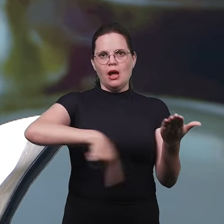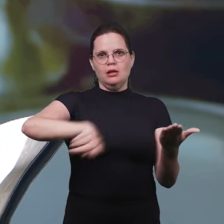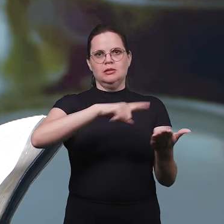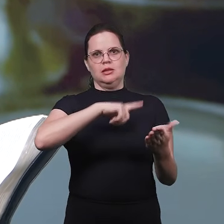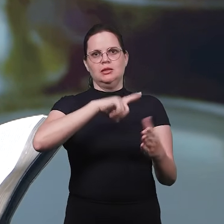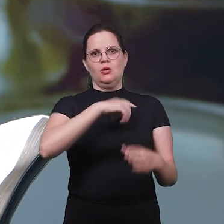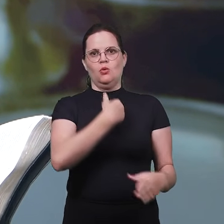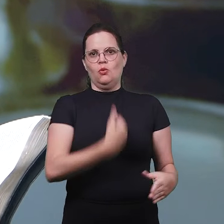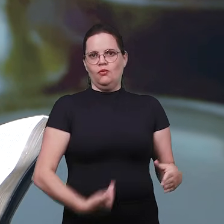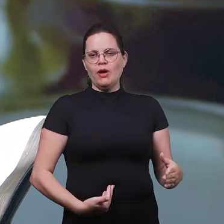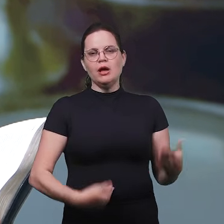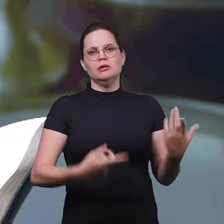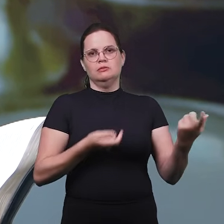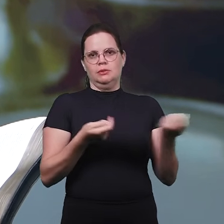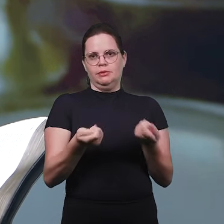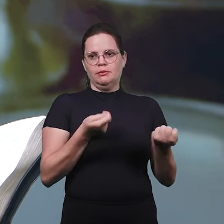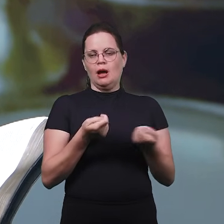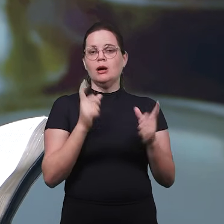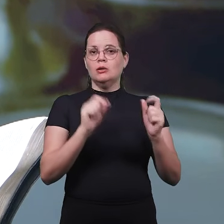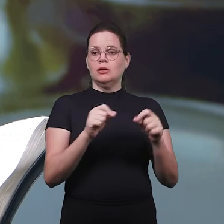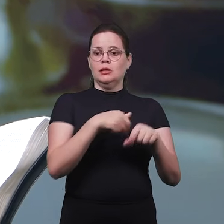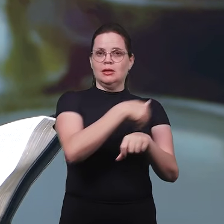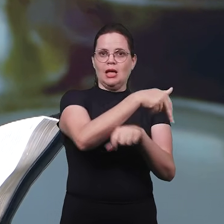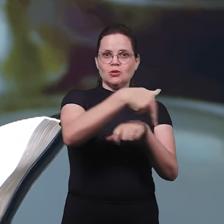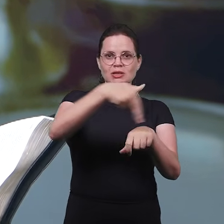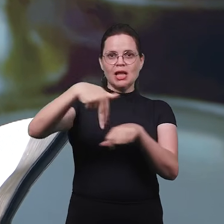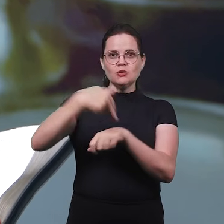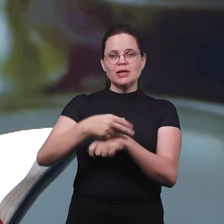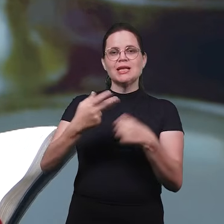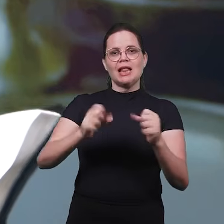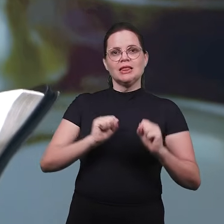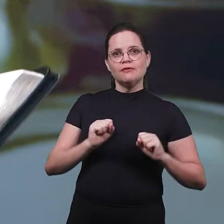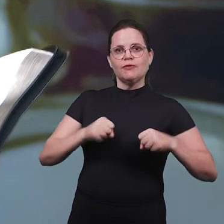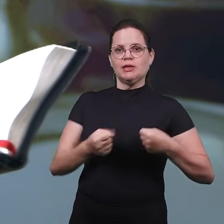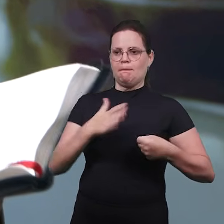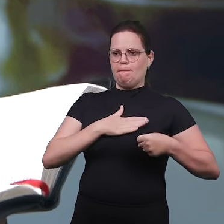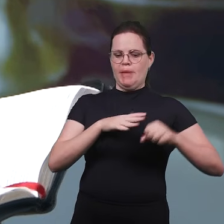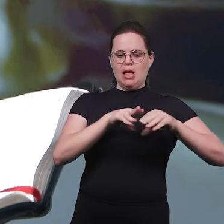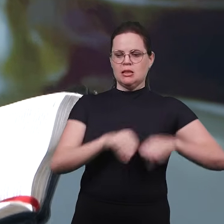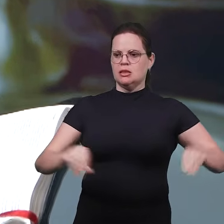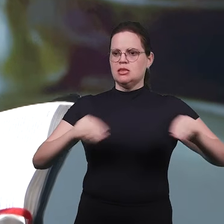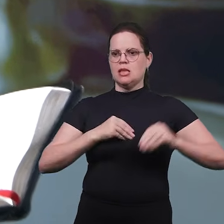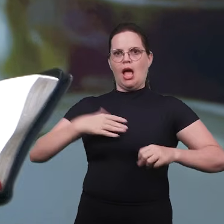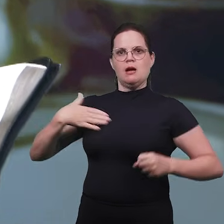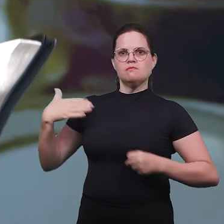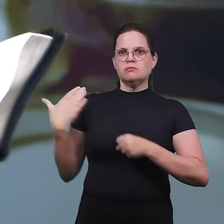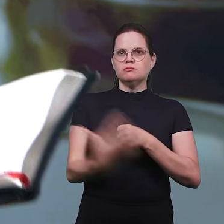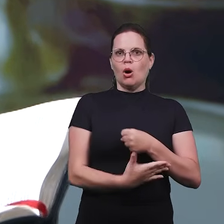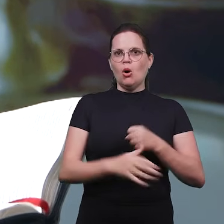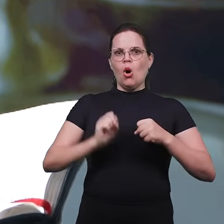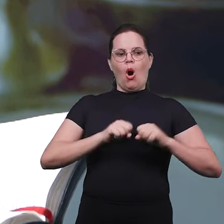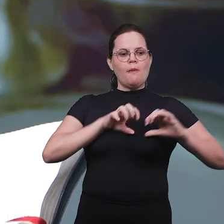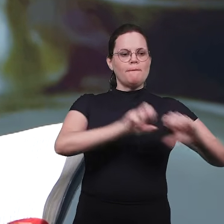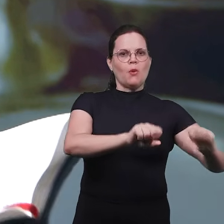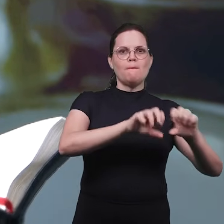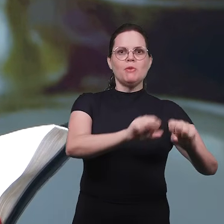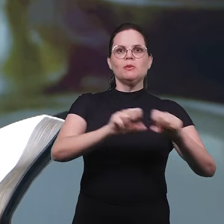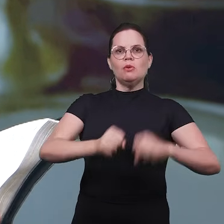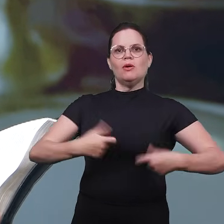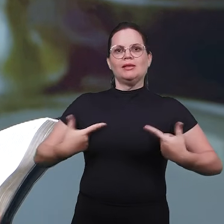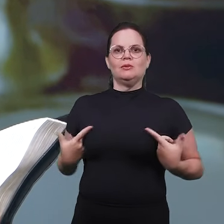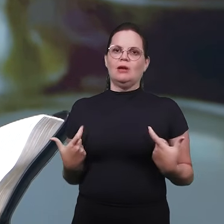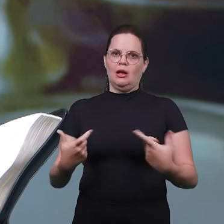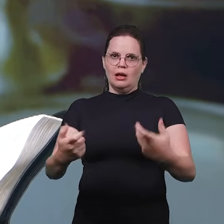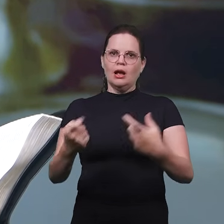forma civil. São as nações que combatem para defender os seus territórios e ampliar os seus